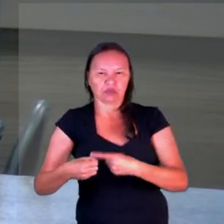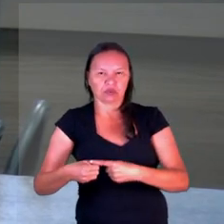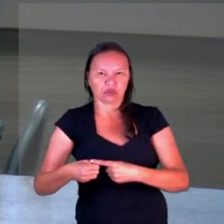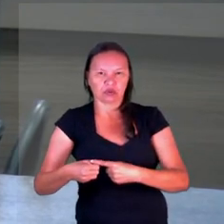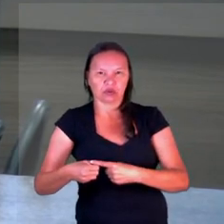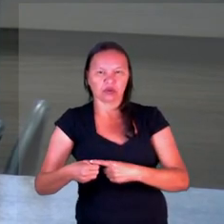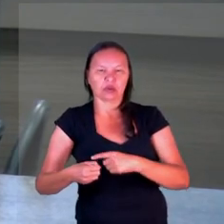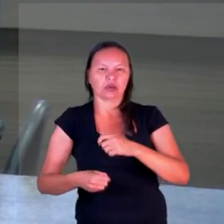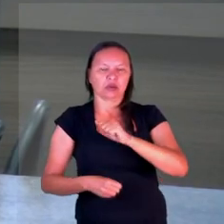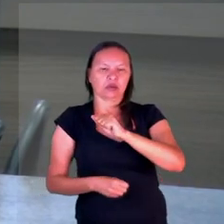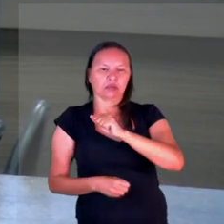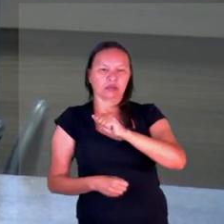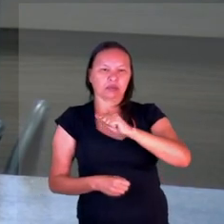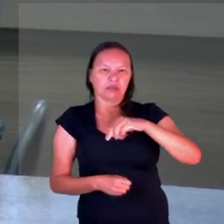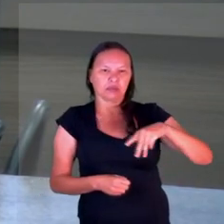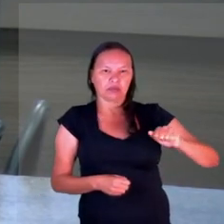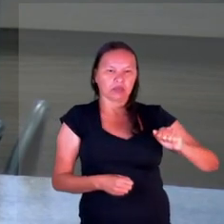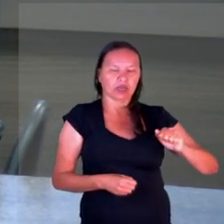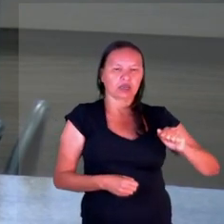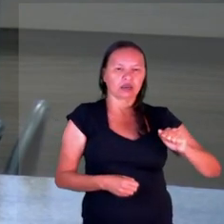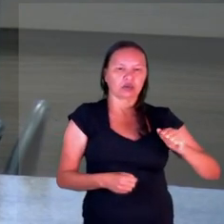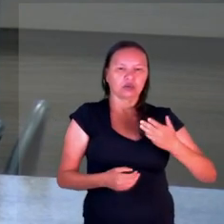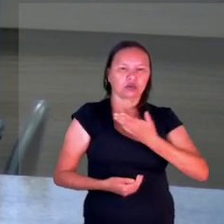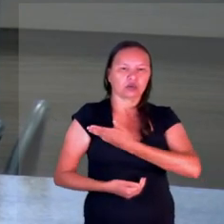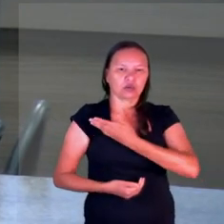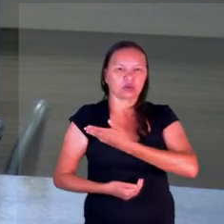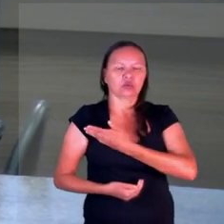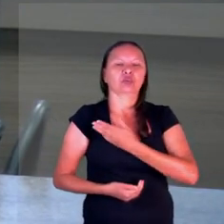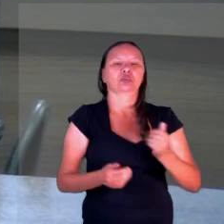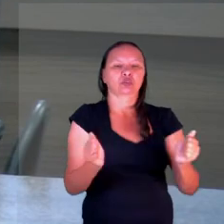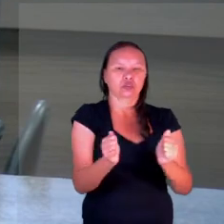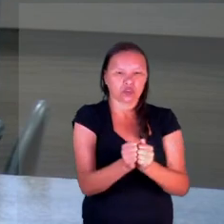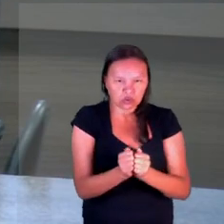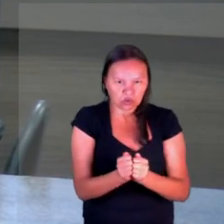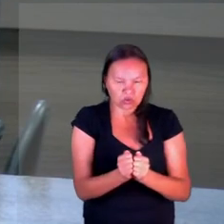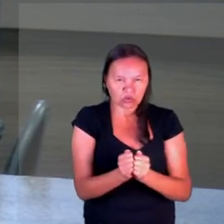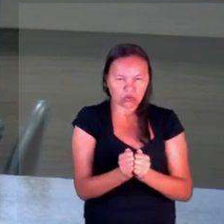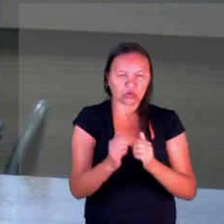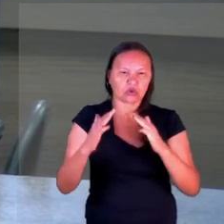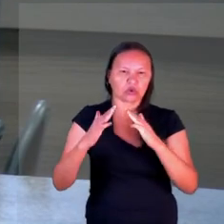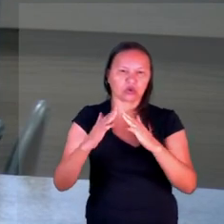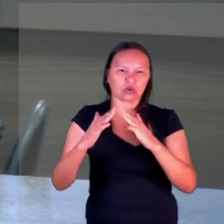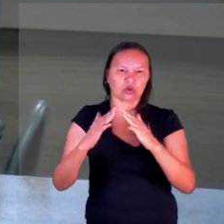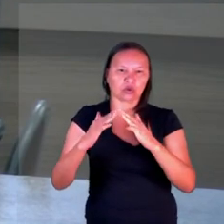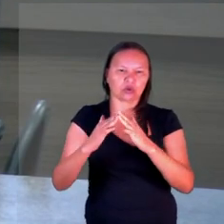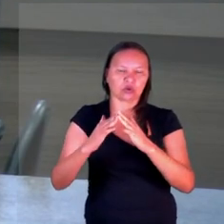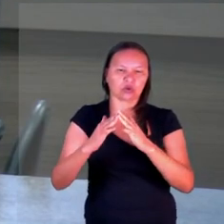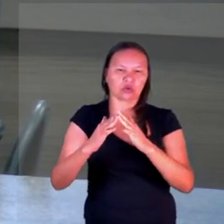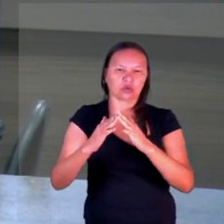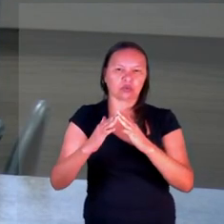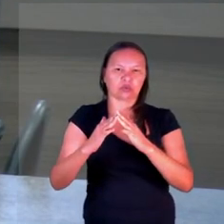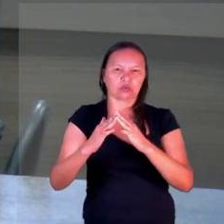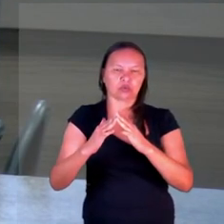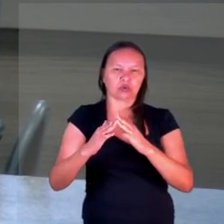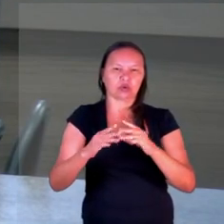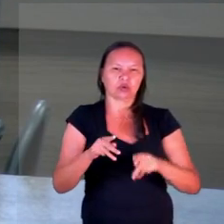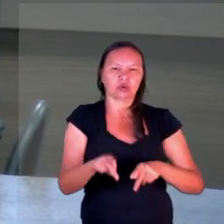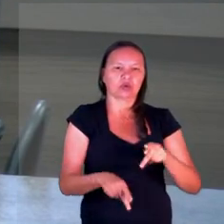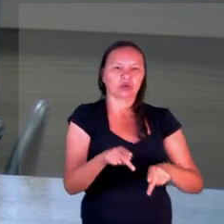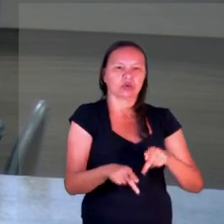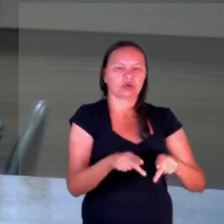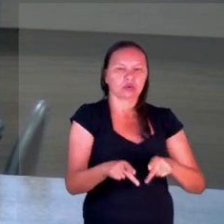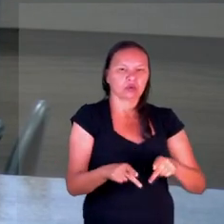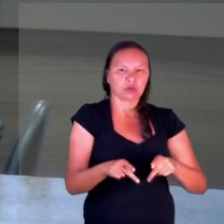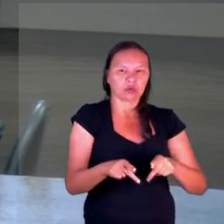Maranhão junto com colega daquela comarca e veja que lá nas moradias populares nós tínhamos pessoas que tinham